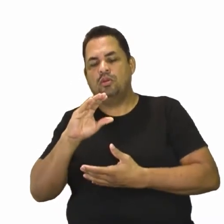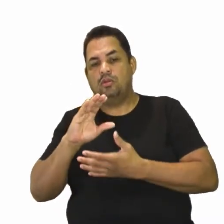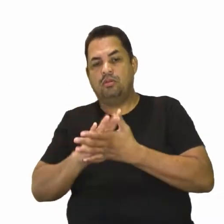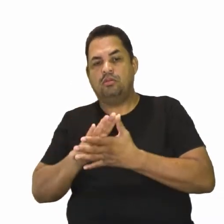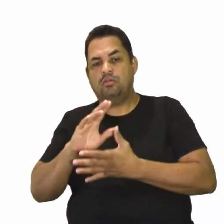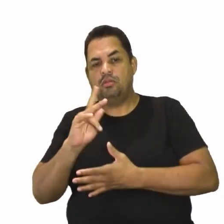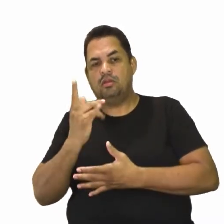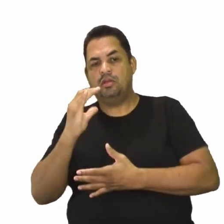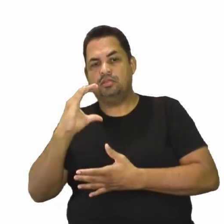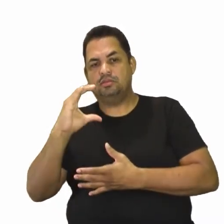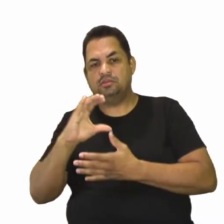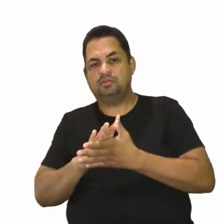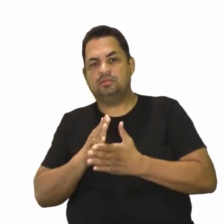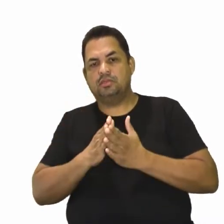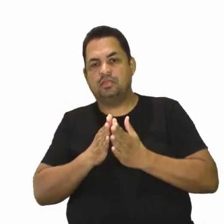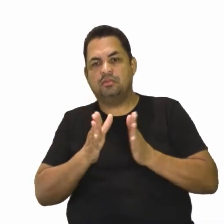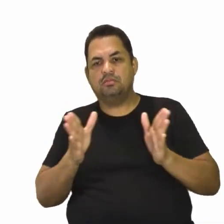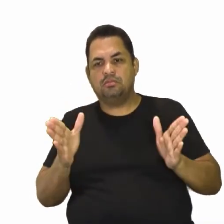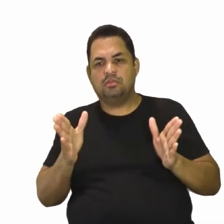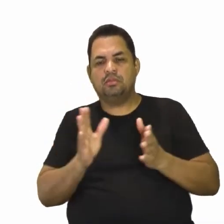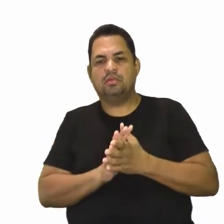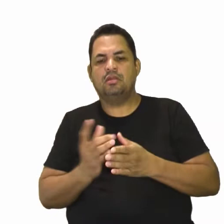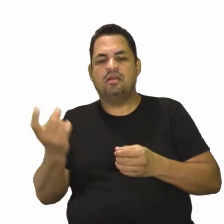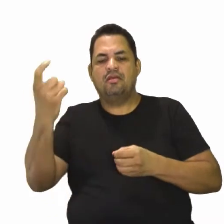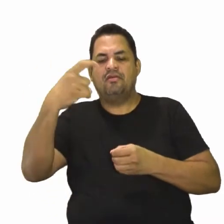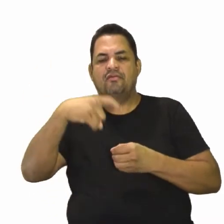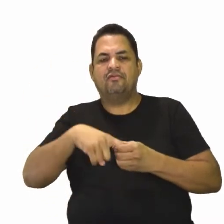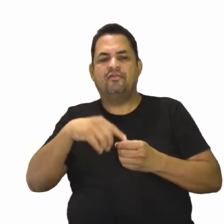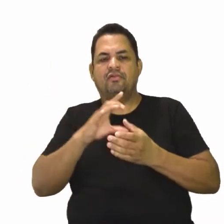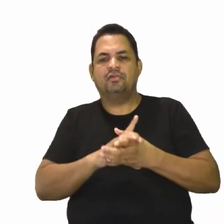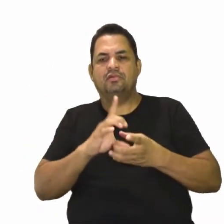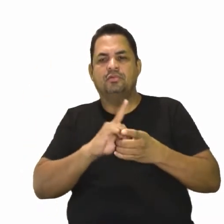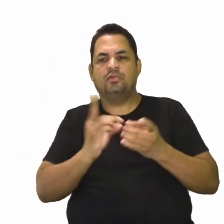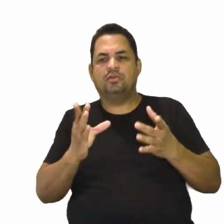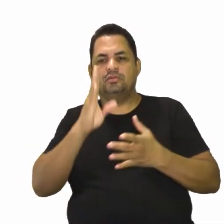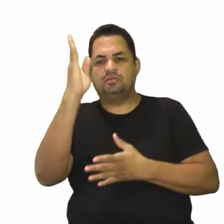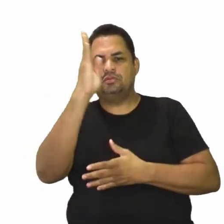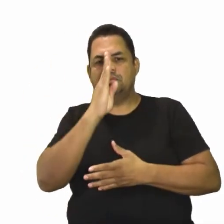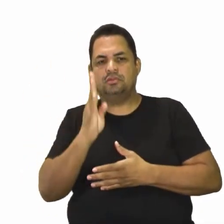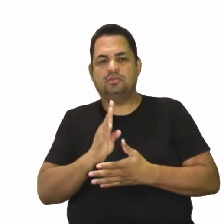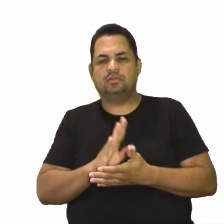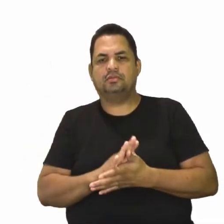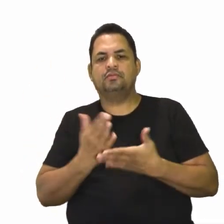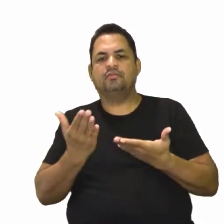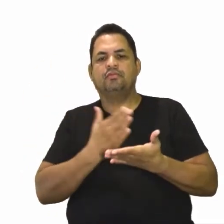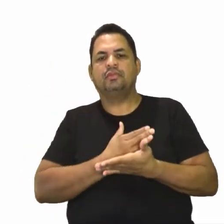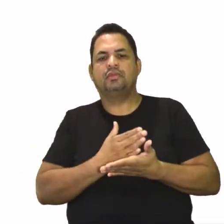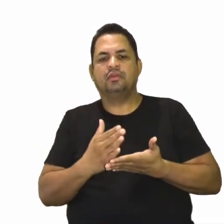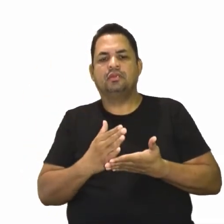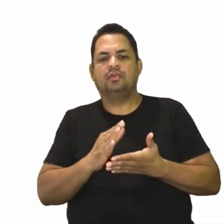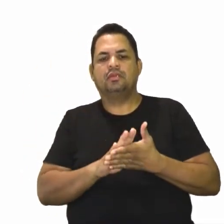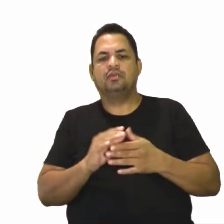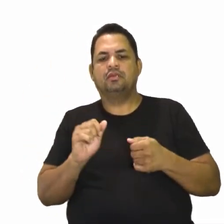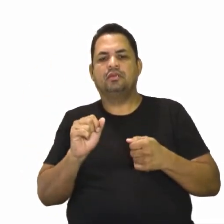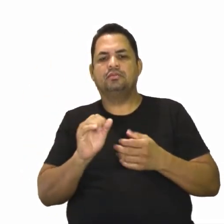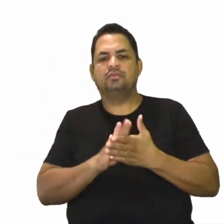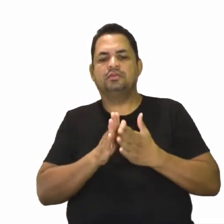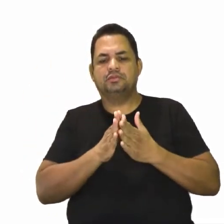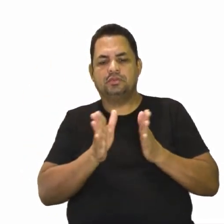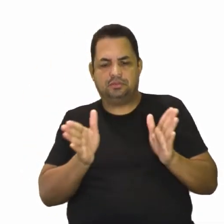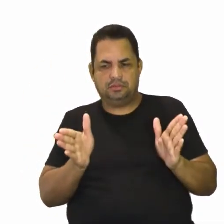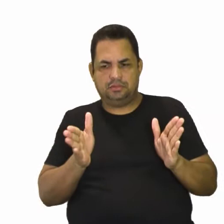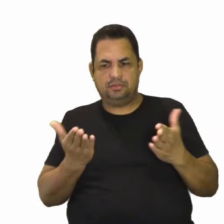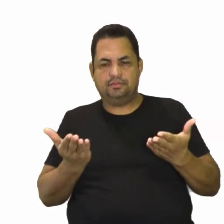o AI-5 tinha acabado, e abrir caminho para a volta da democracia no Brasil. Então é Geisel que começa a fazer essa